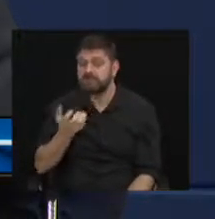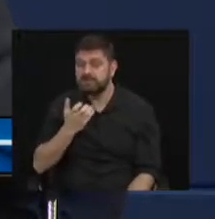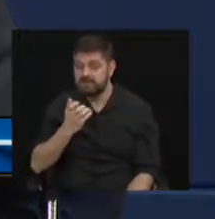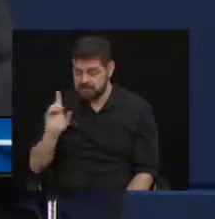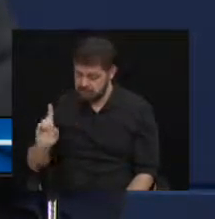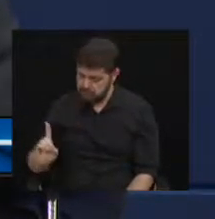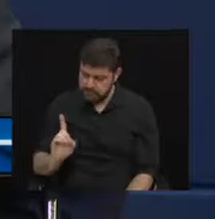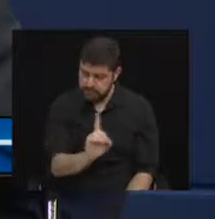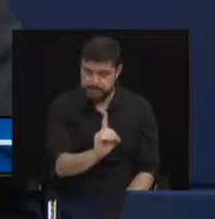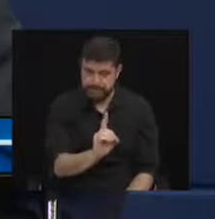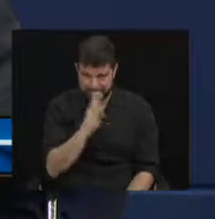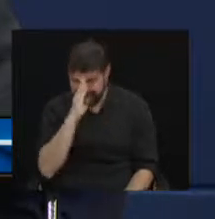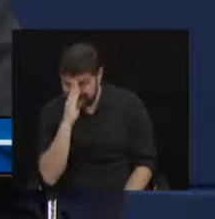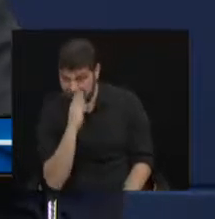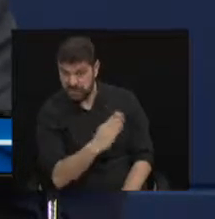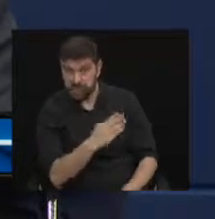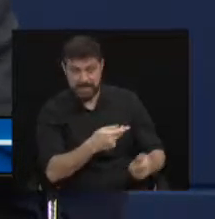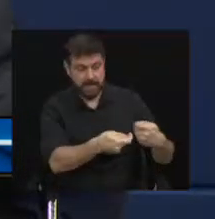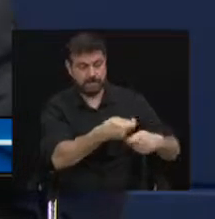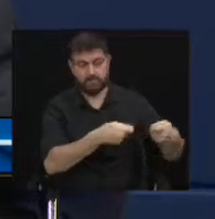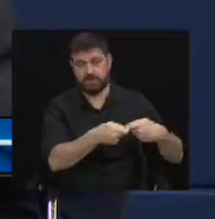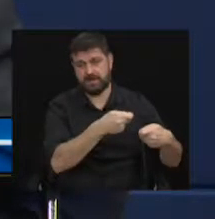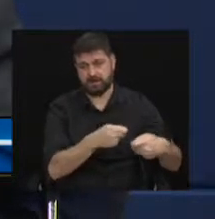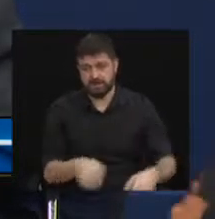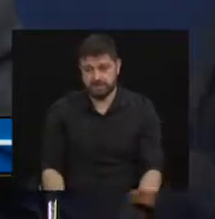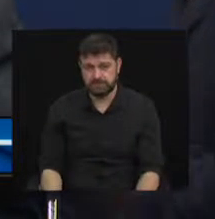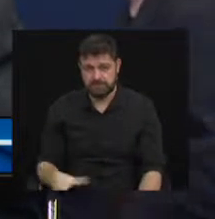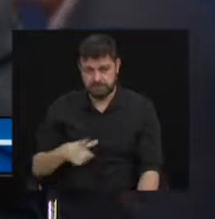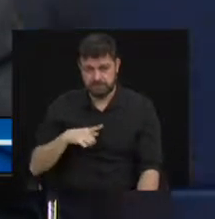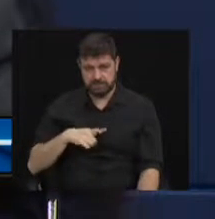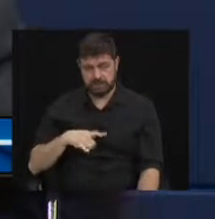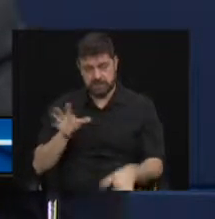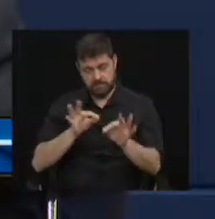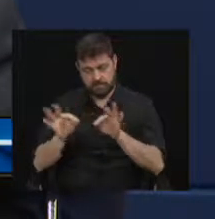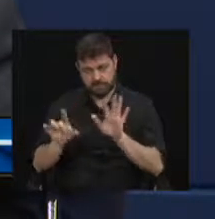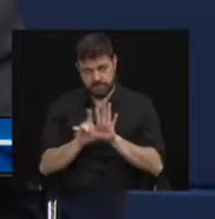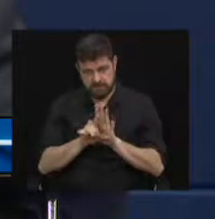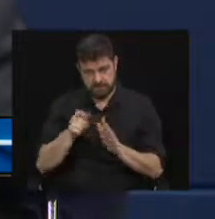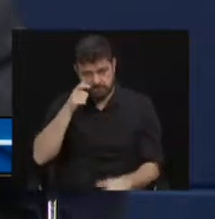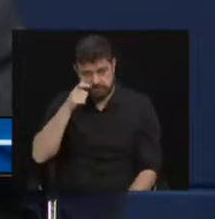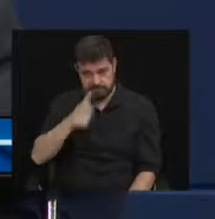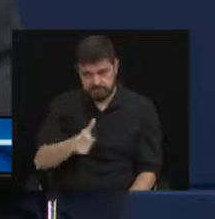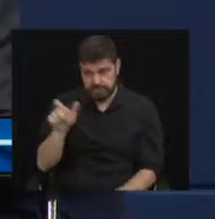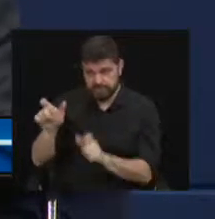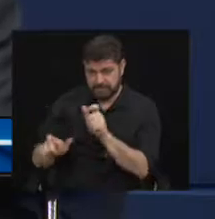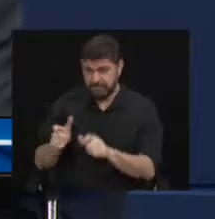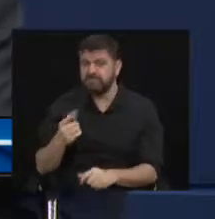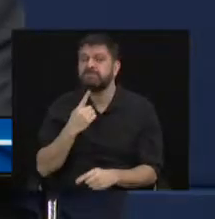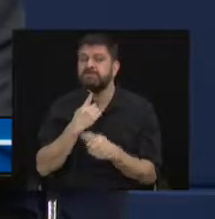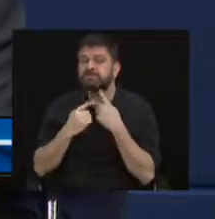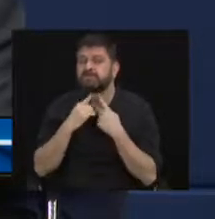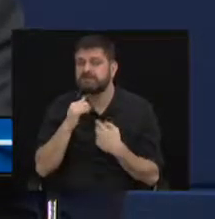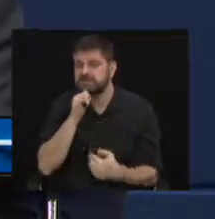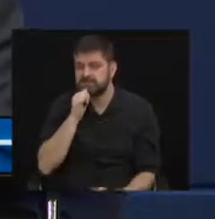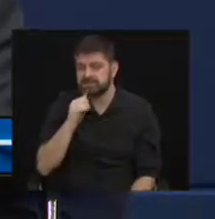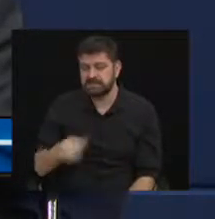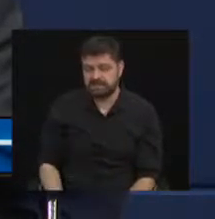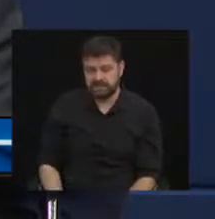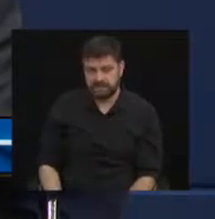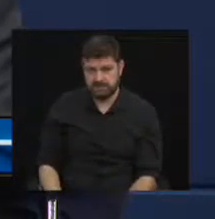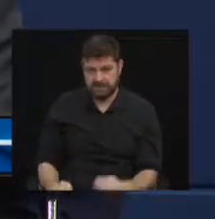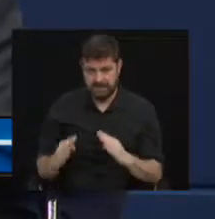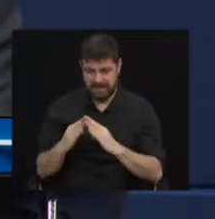não tem direito, não tem tido acesso aos caixas. E existe uma resolução do Banco Central, do